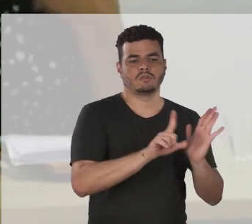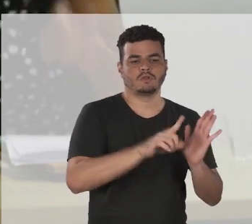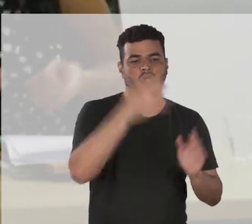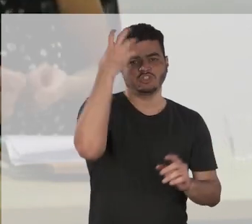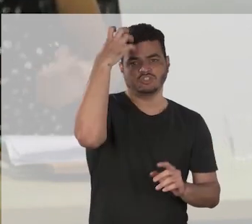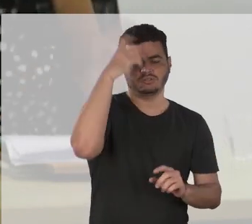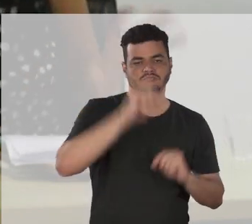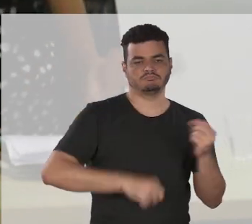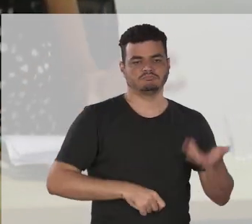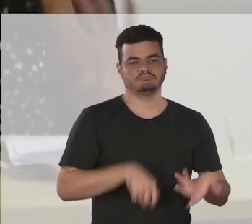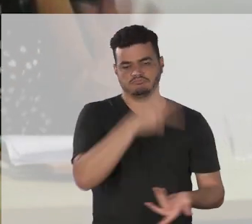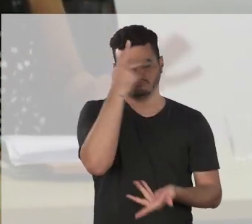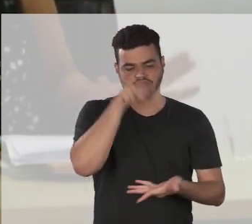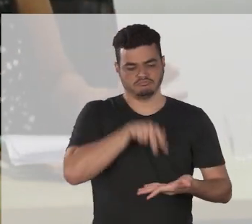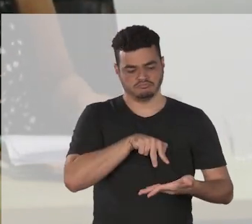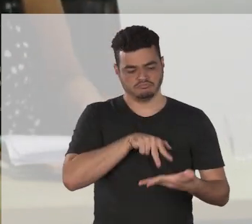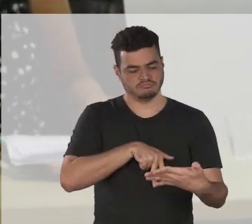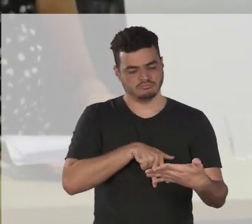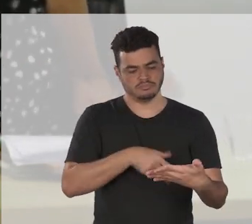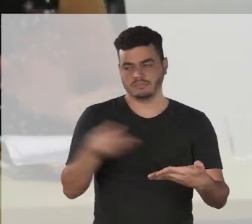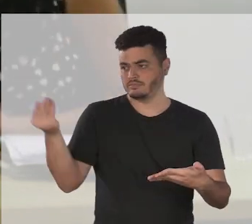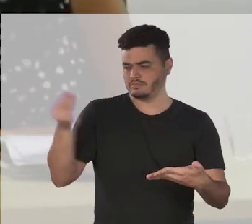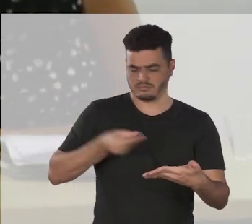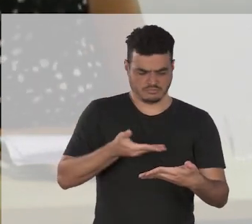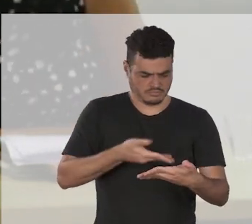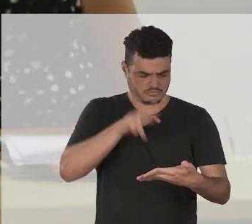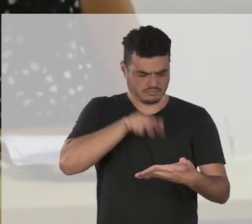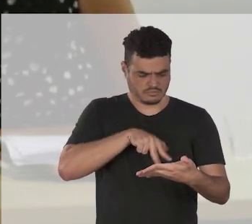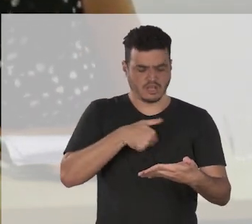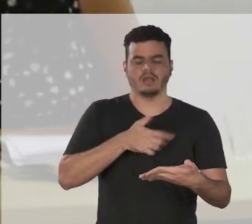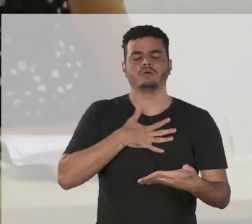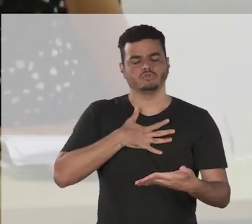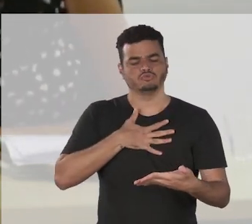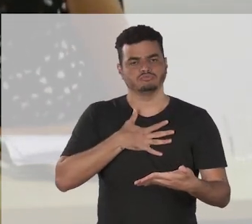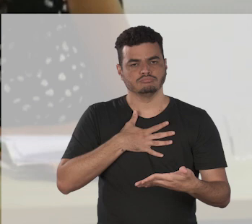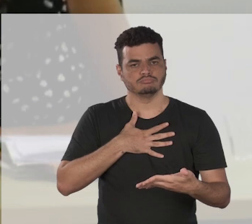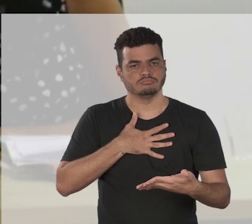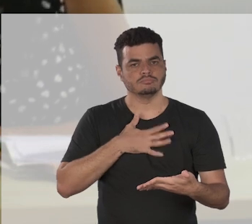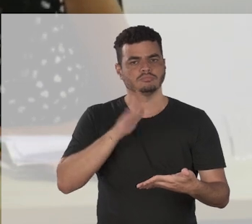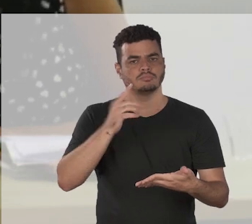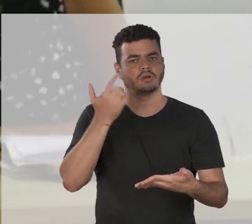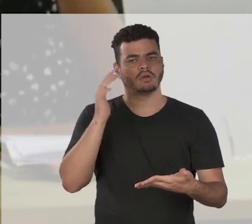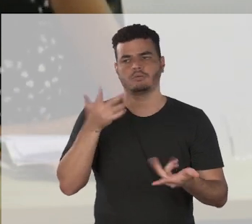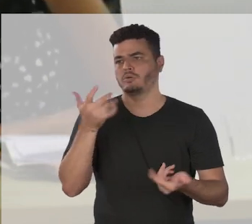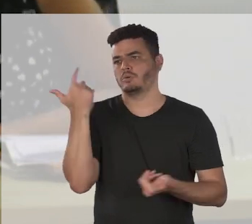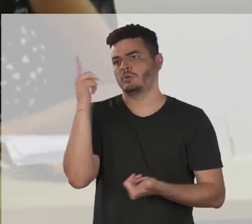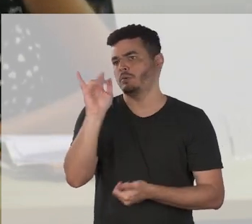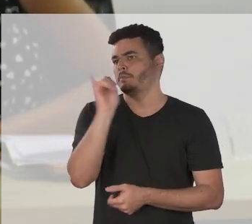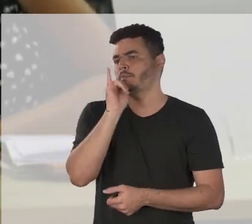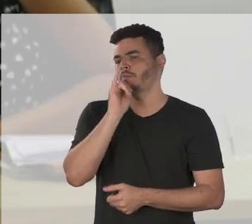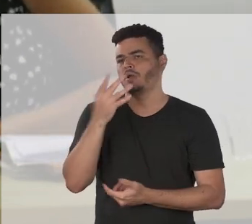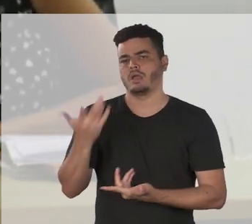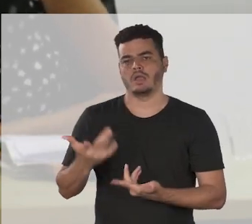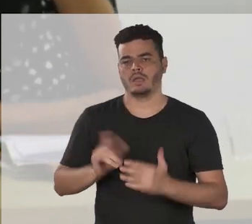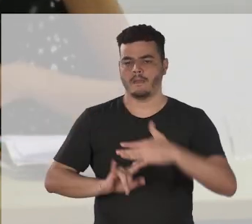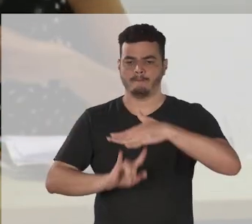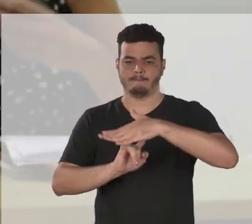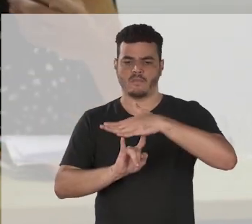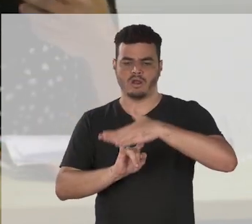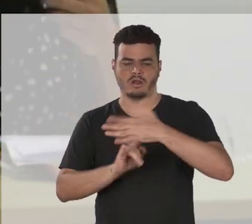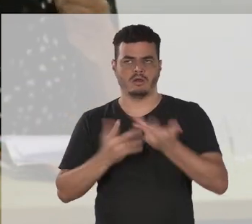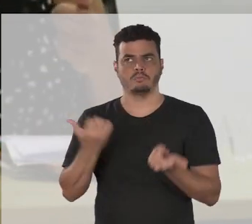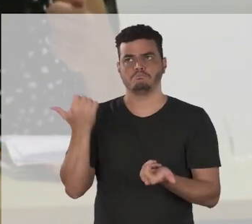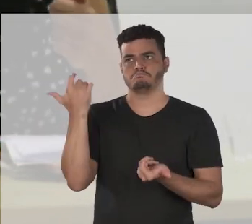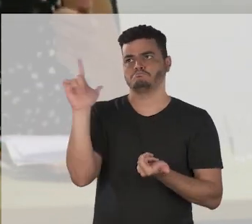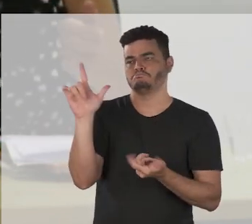não sei porquê, algumas faziam, não sei se realmente tinham êxito, mas também nos estádios de futebol,